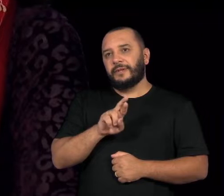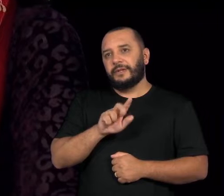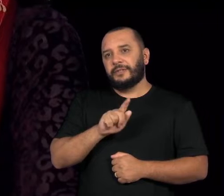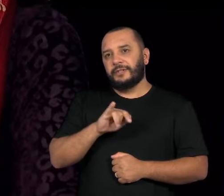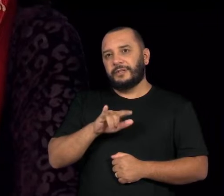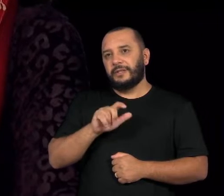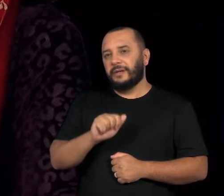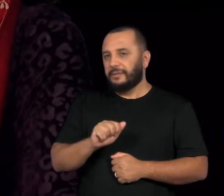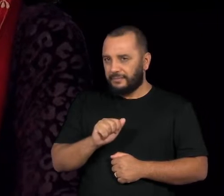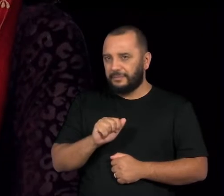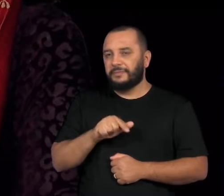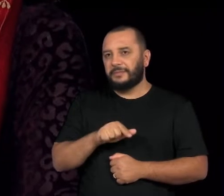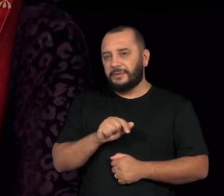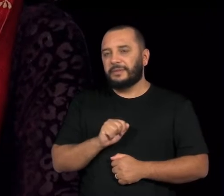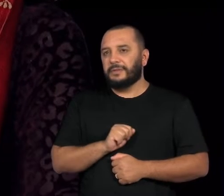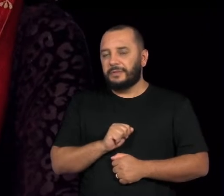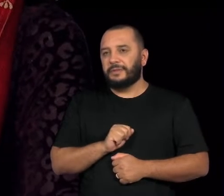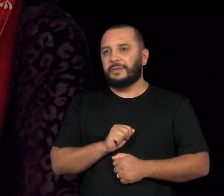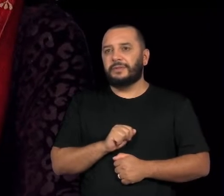aí, eu acho,